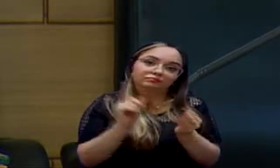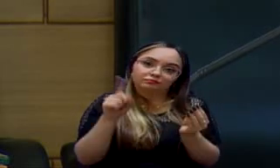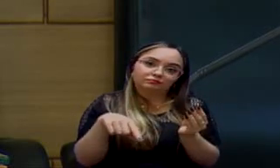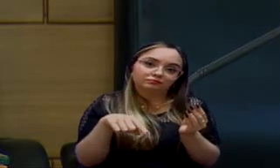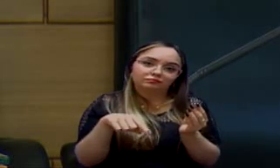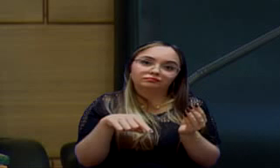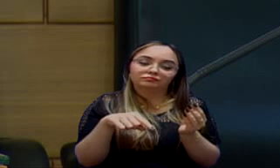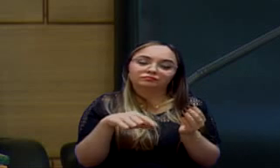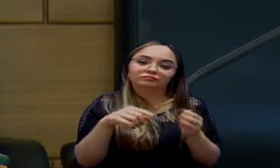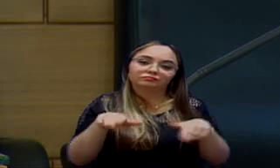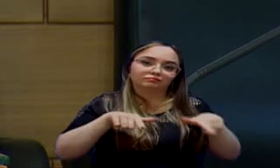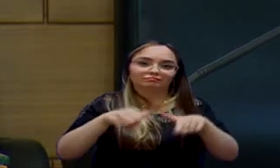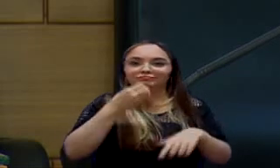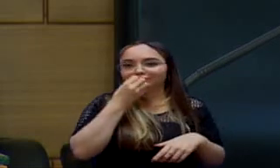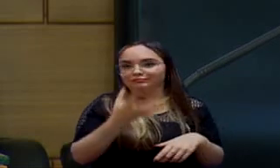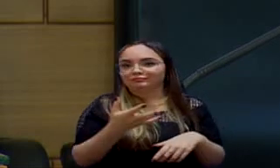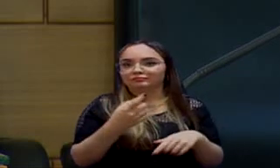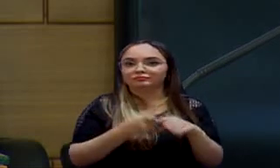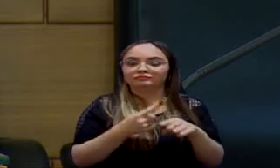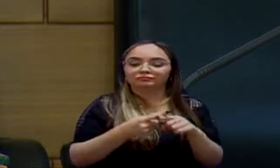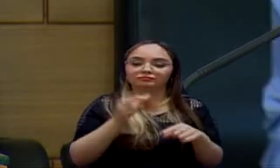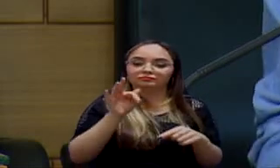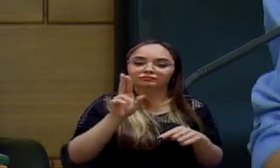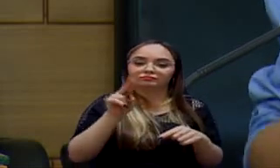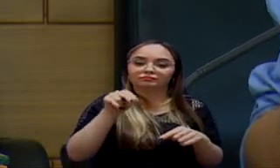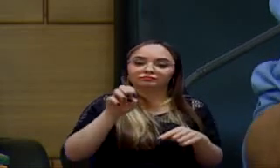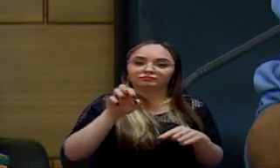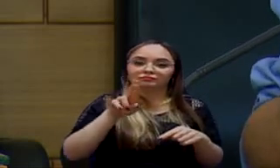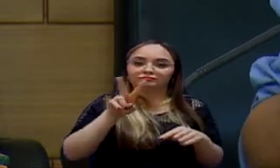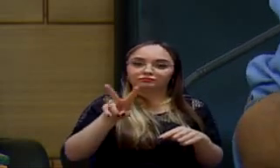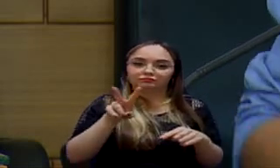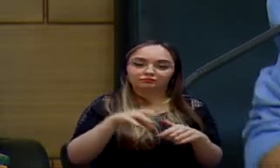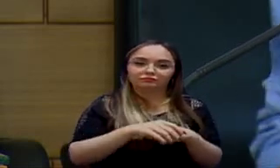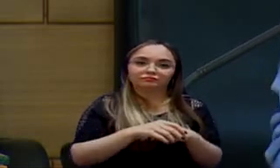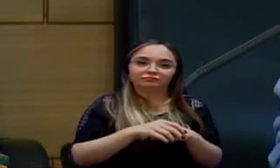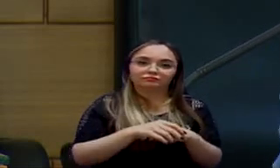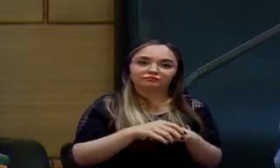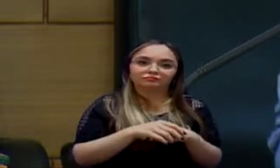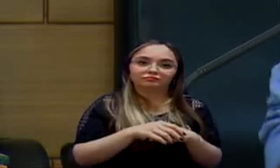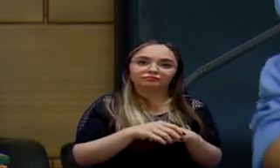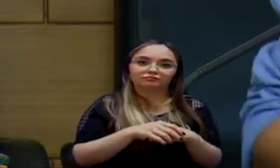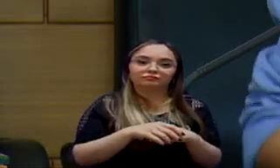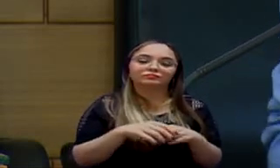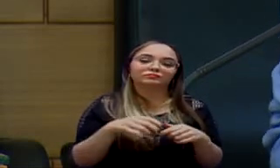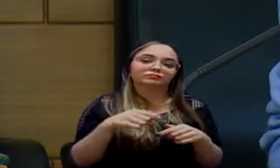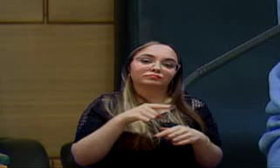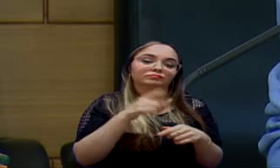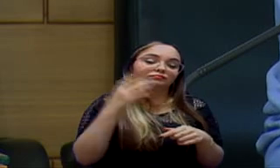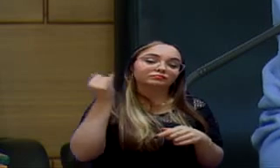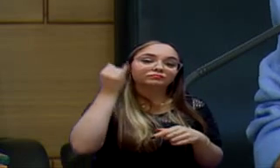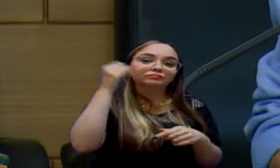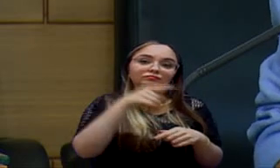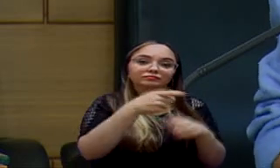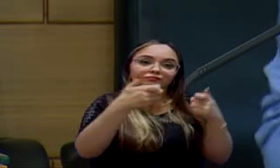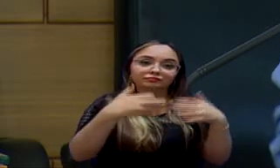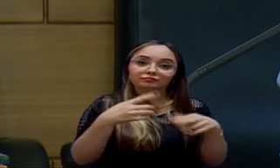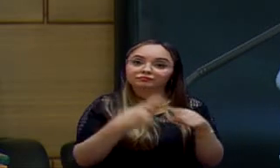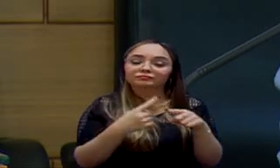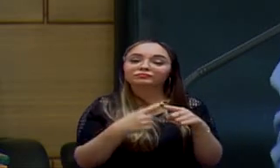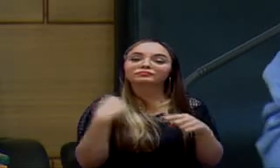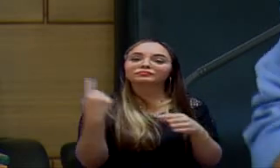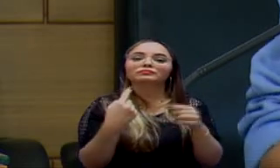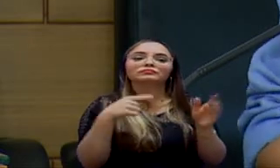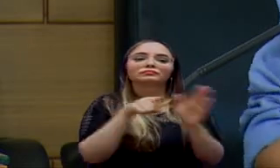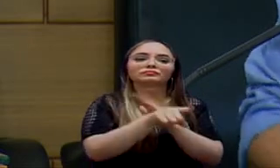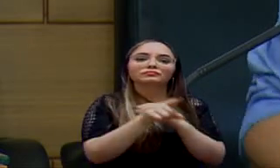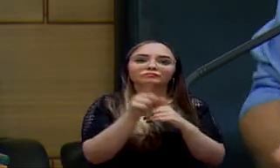esse serviço de excelência então a função serve que veja é muito importante essa fotografia ninguém tá perguntando